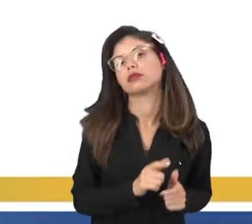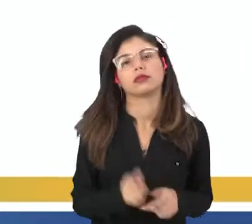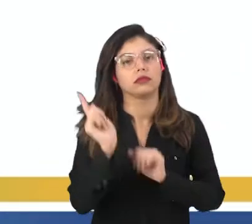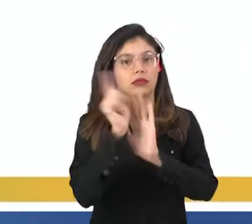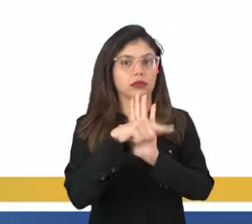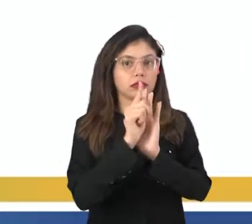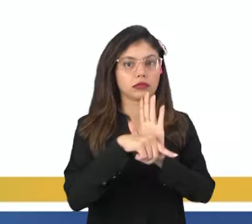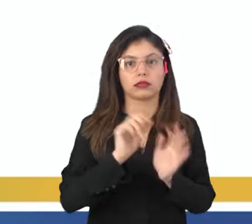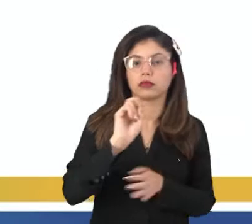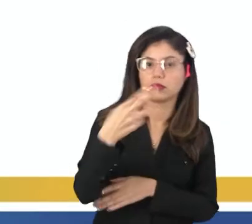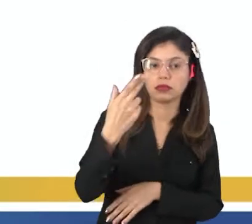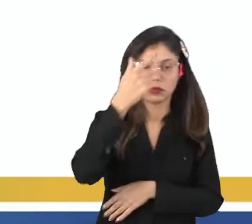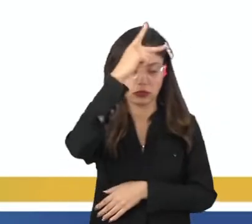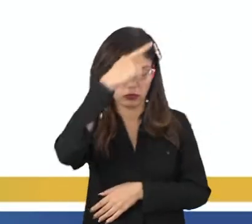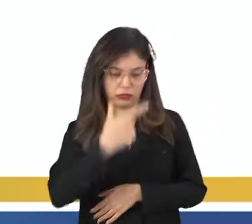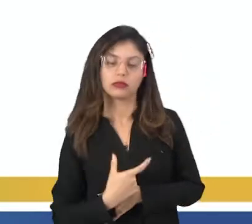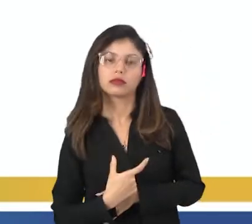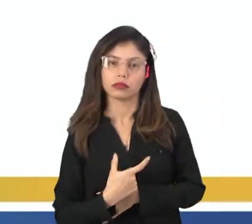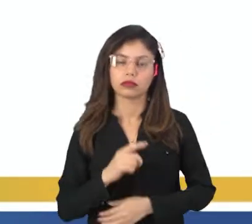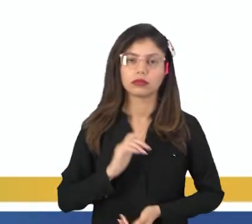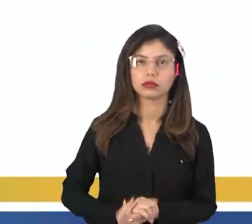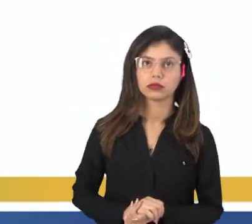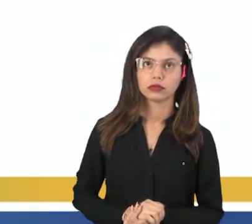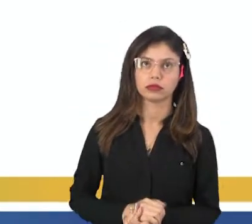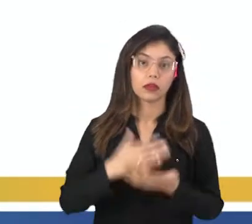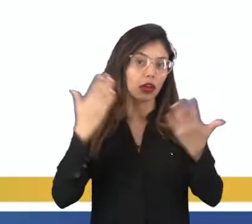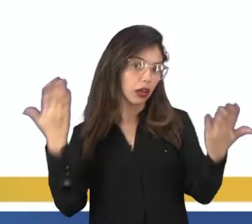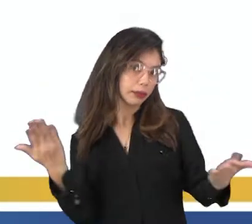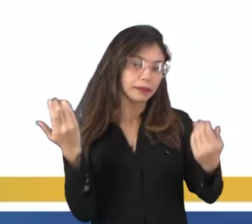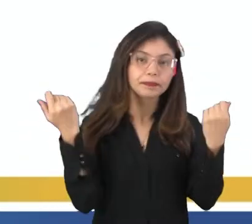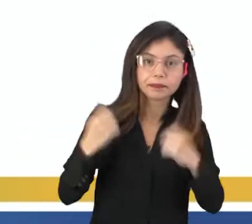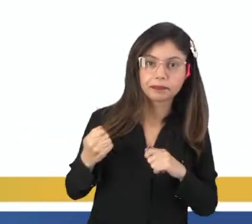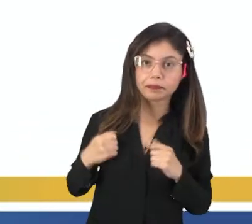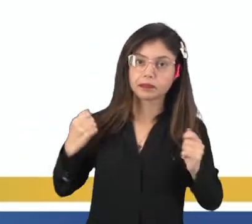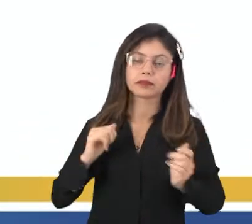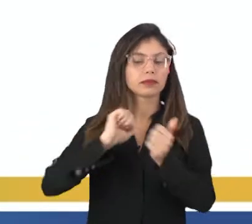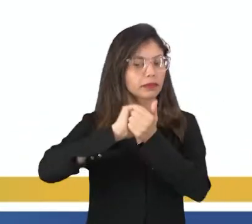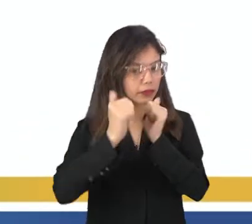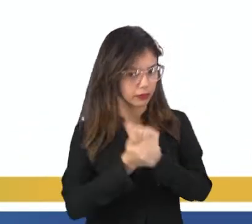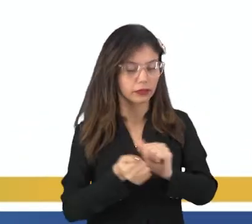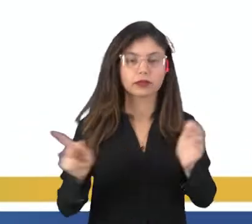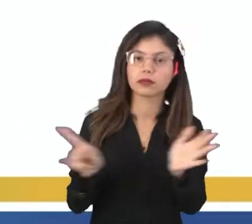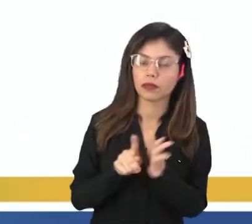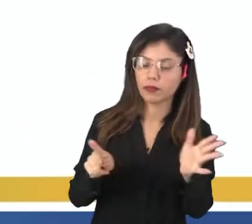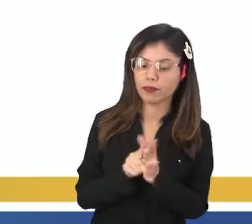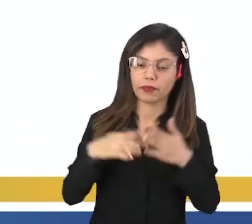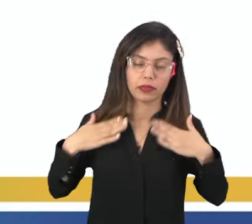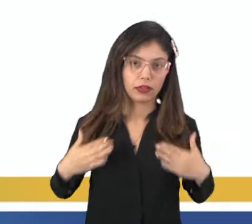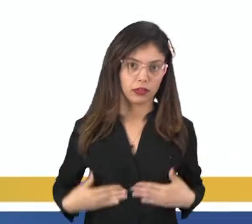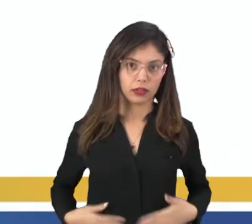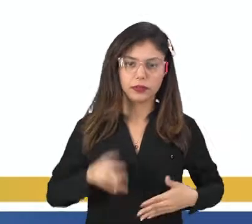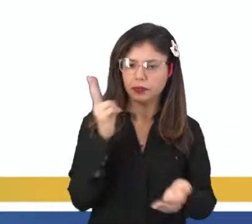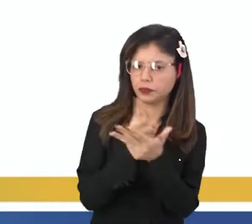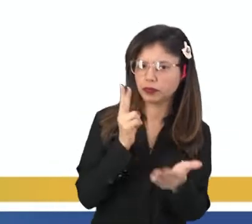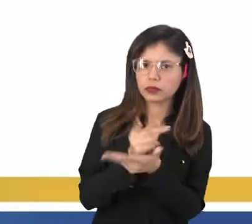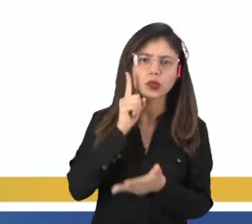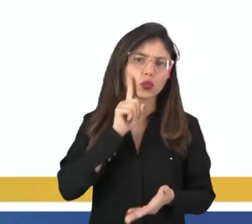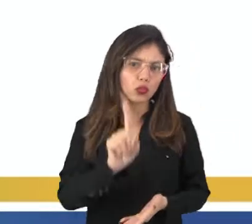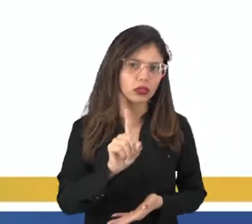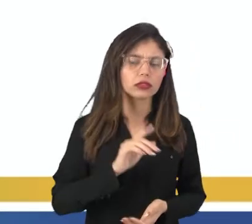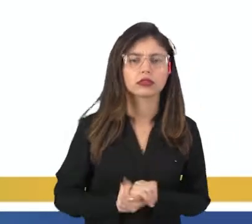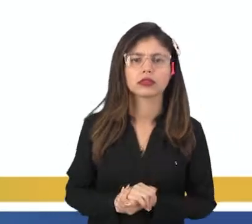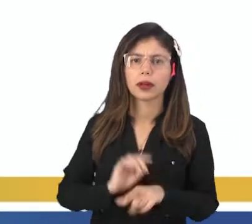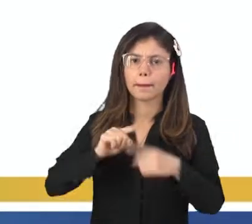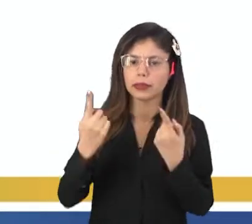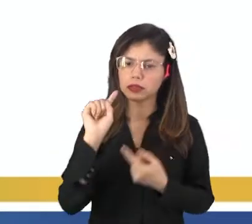o gênero ou a personalidade a precisa se adaptar ao novo corpo mesmo que só por um dia